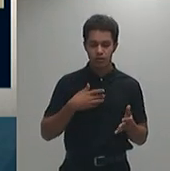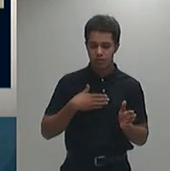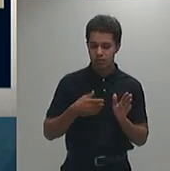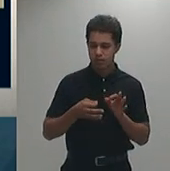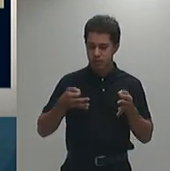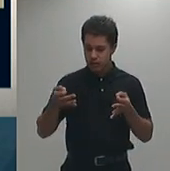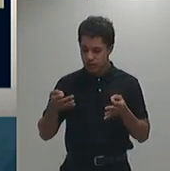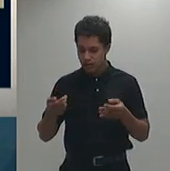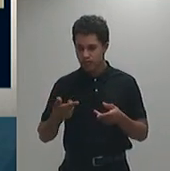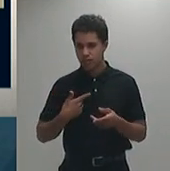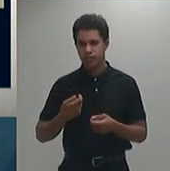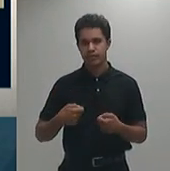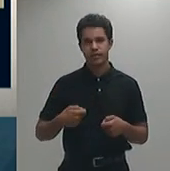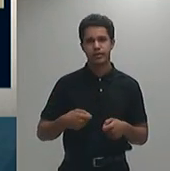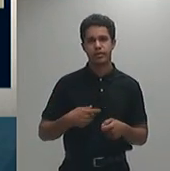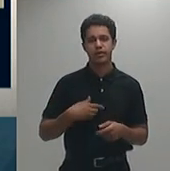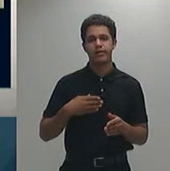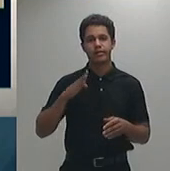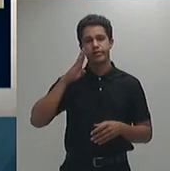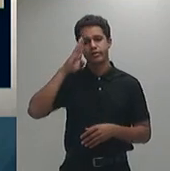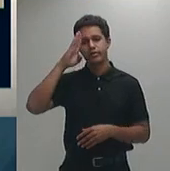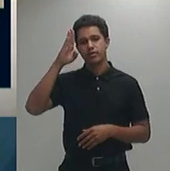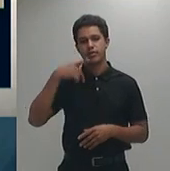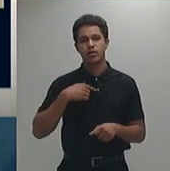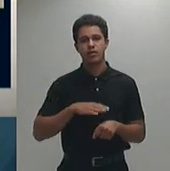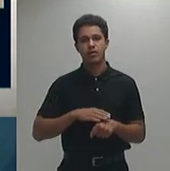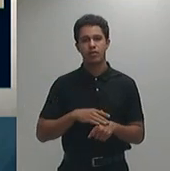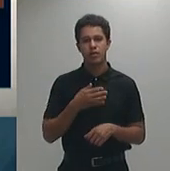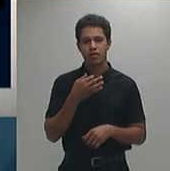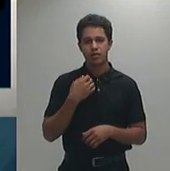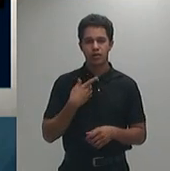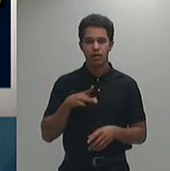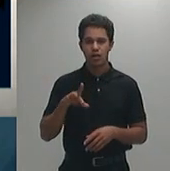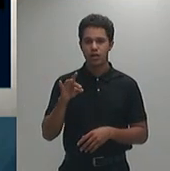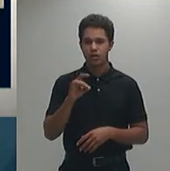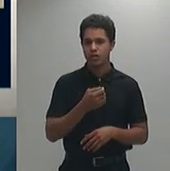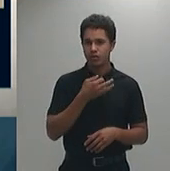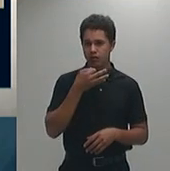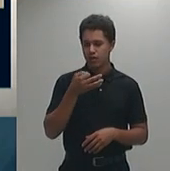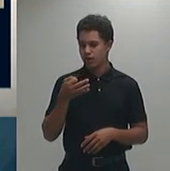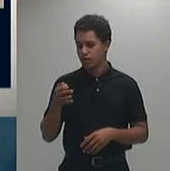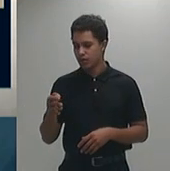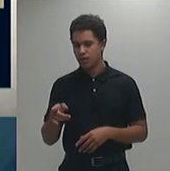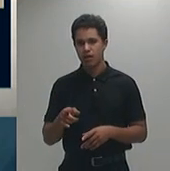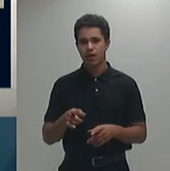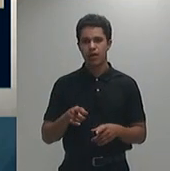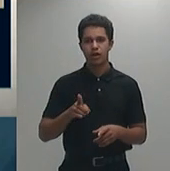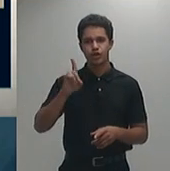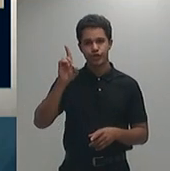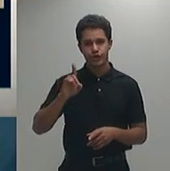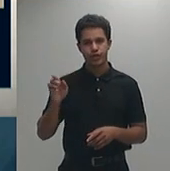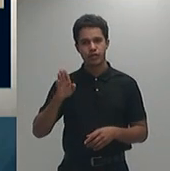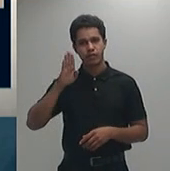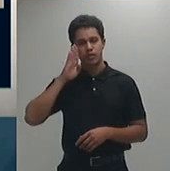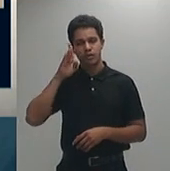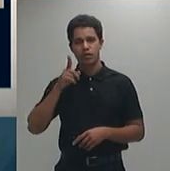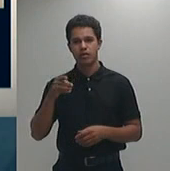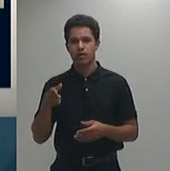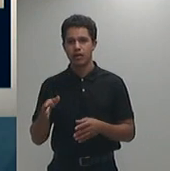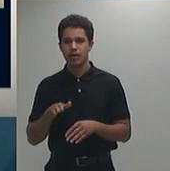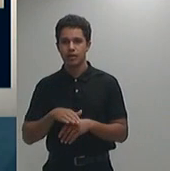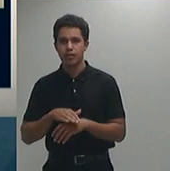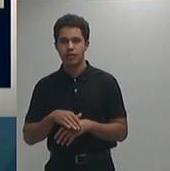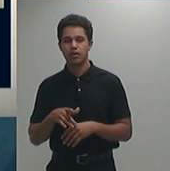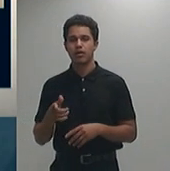especialmente no âmbito da arbitragem em que a escolha dos atos é de direito fundamental daqueles que submeteram aos efeitos da coisa julgada